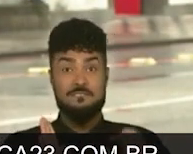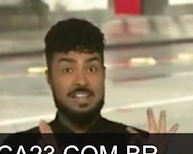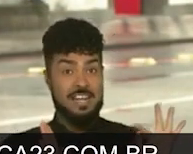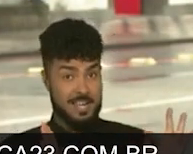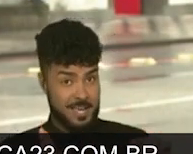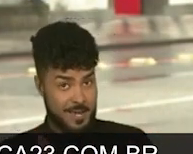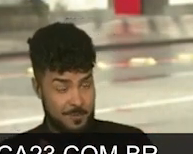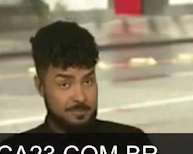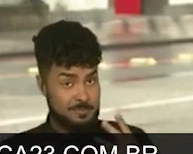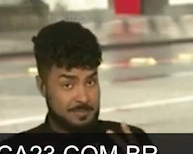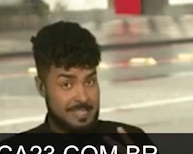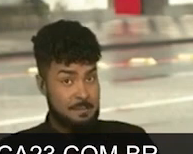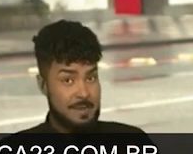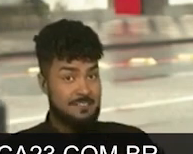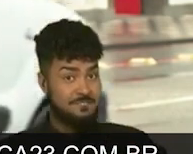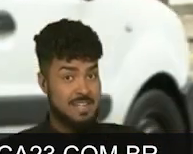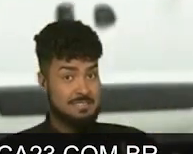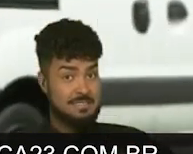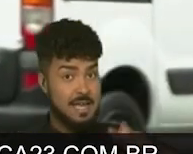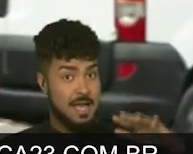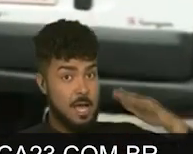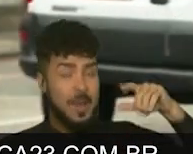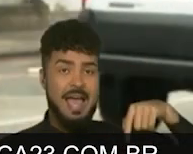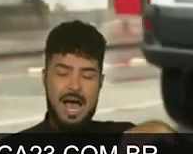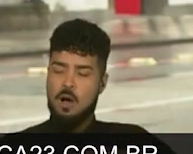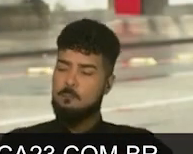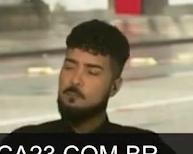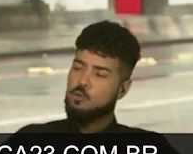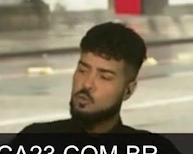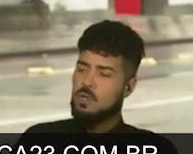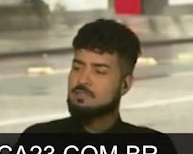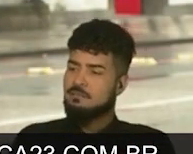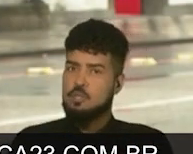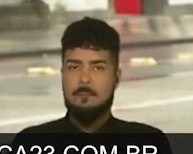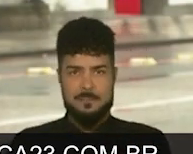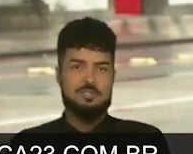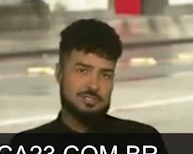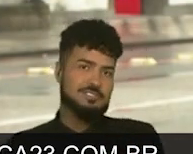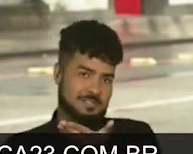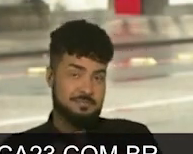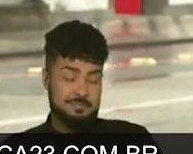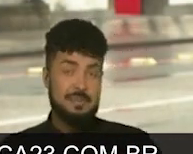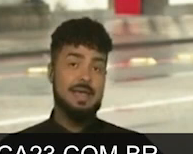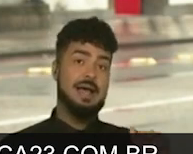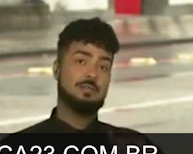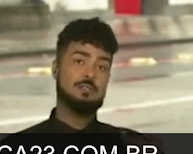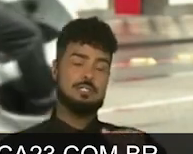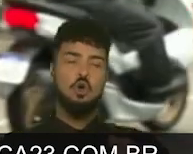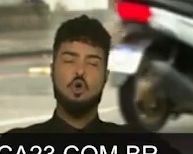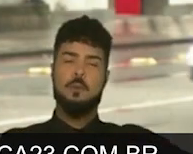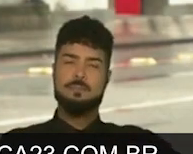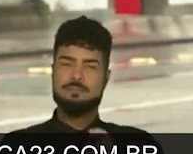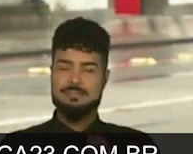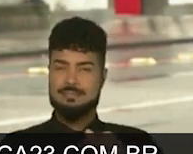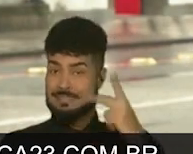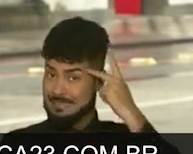explicação foi a inflação elevada, o que encarece produtos e serviços. Para a Associação Comercial de São Paulo, a